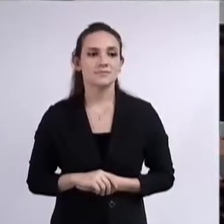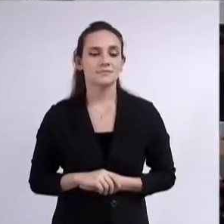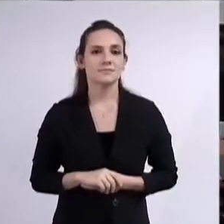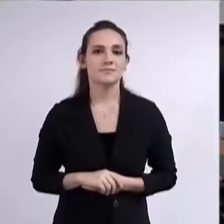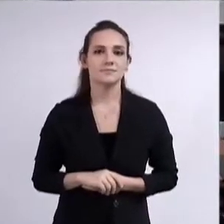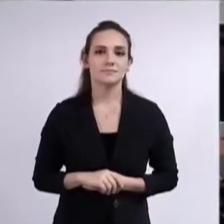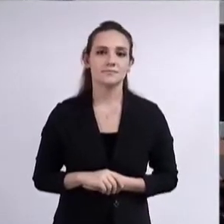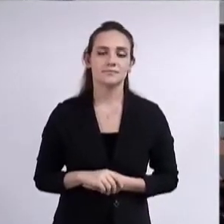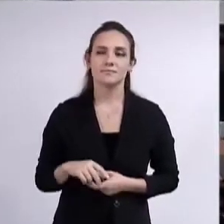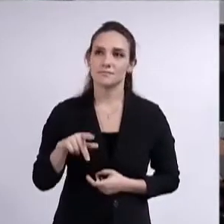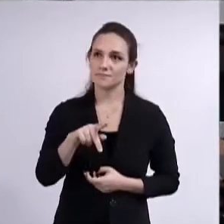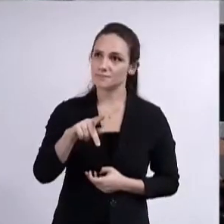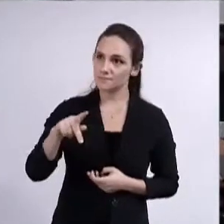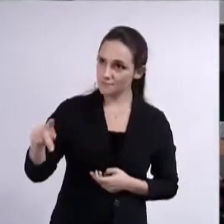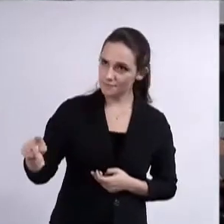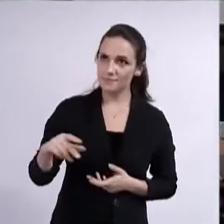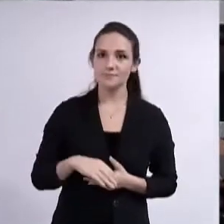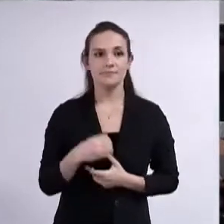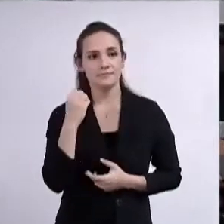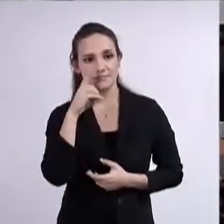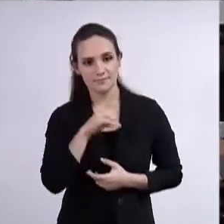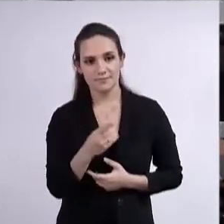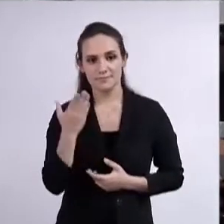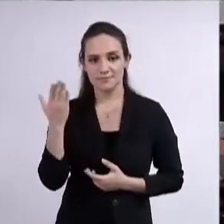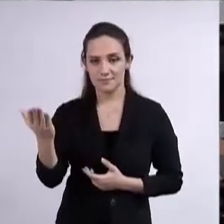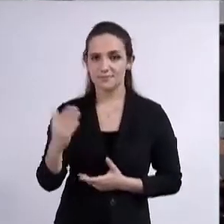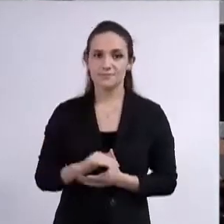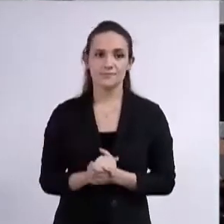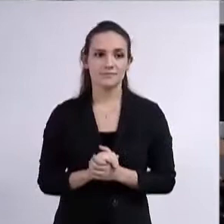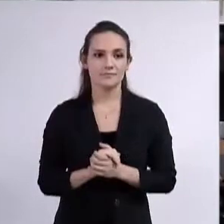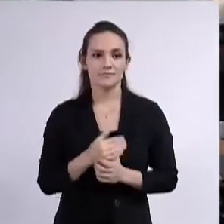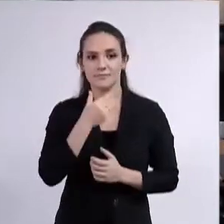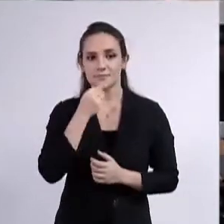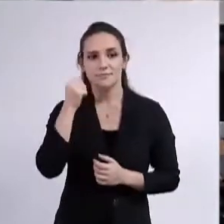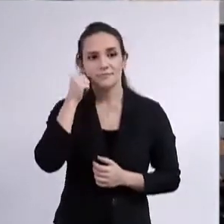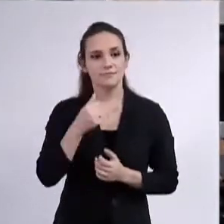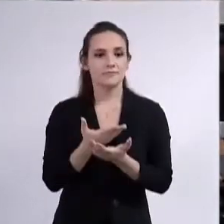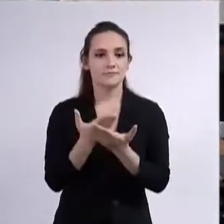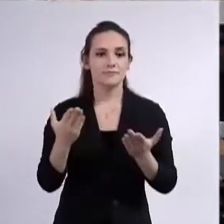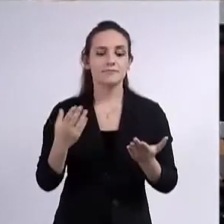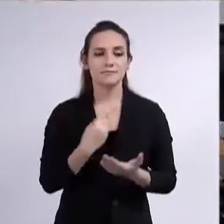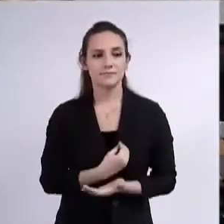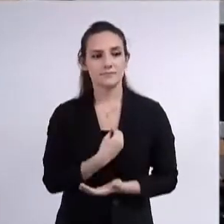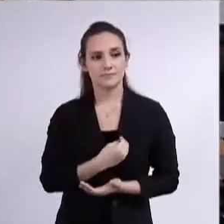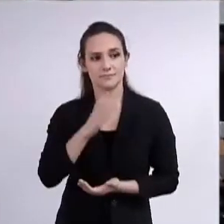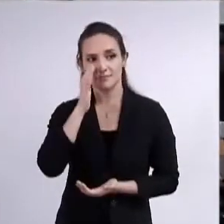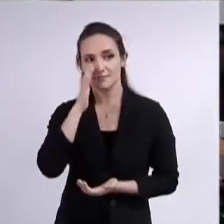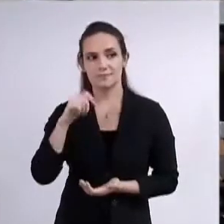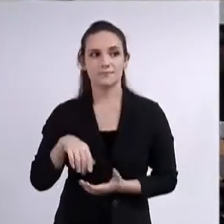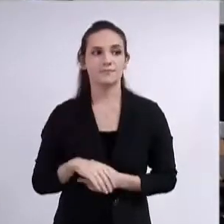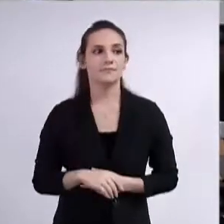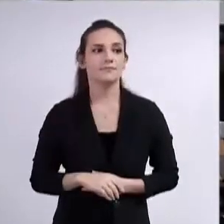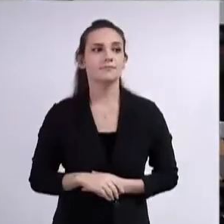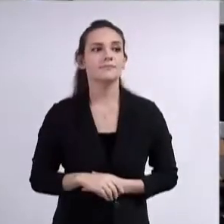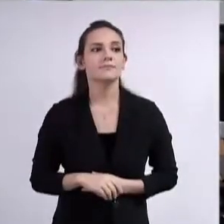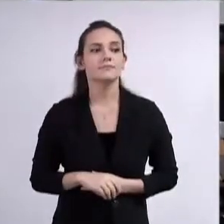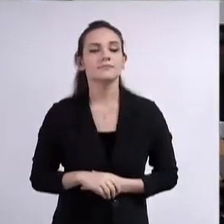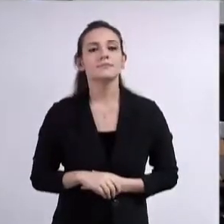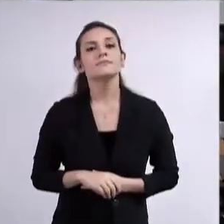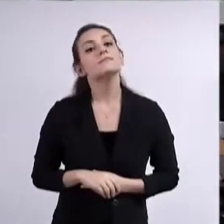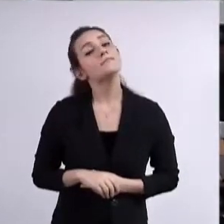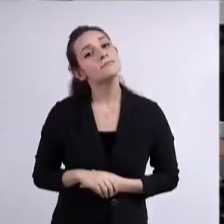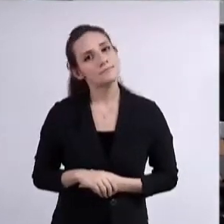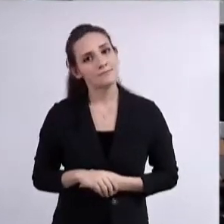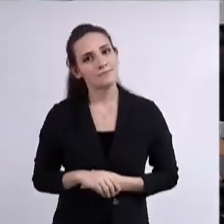Senhor presidente, bom dia a todos os colegas, senhores e senhoras que prestigiam esta sessão. Agradecer